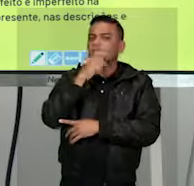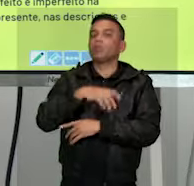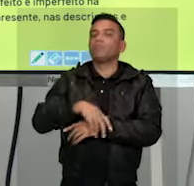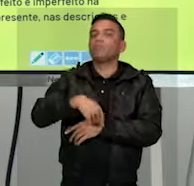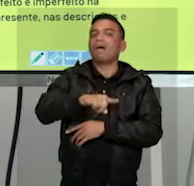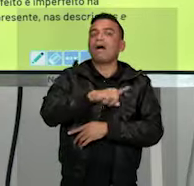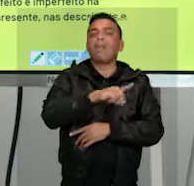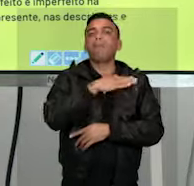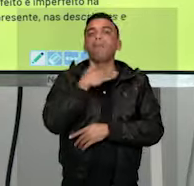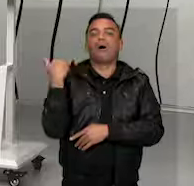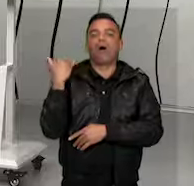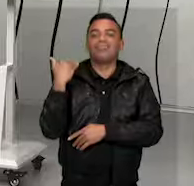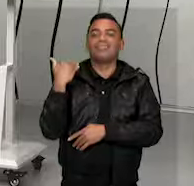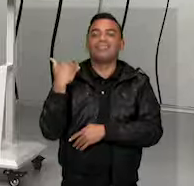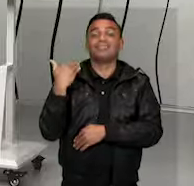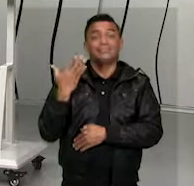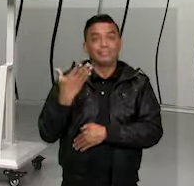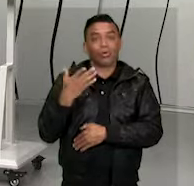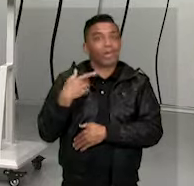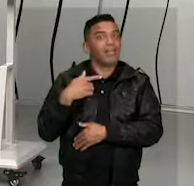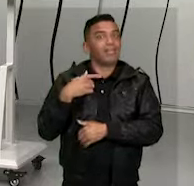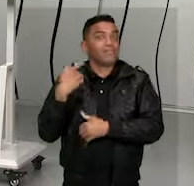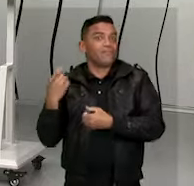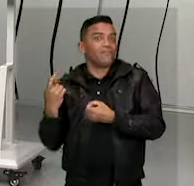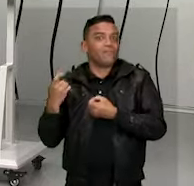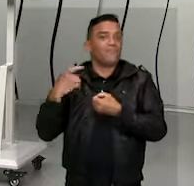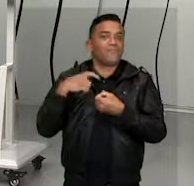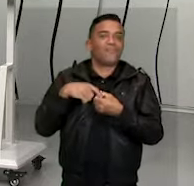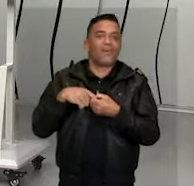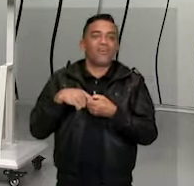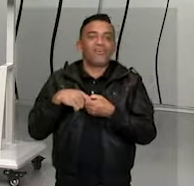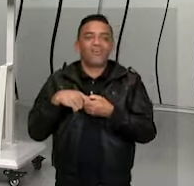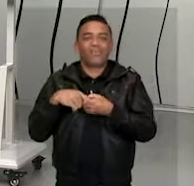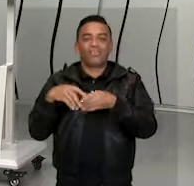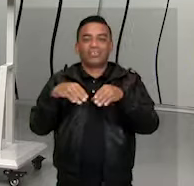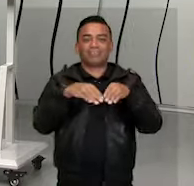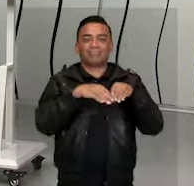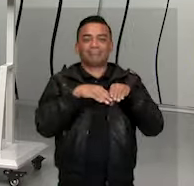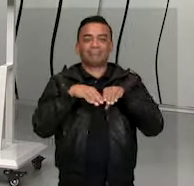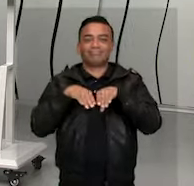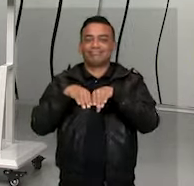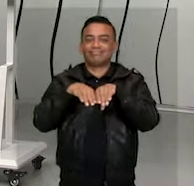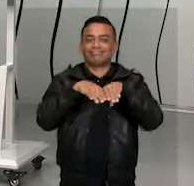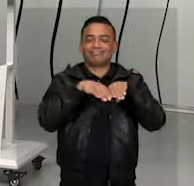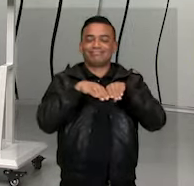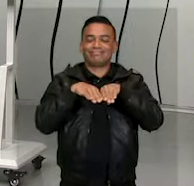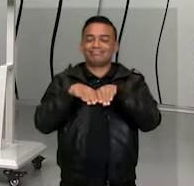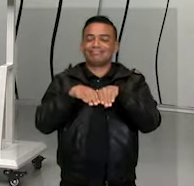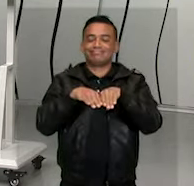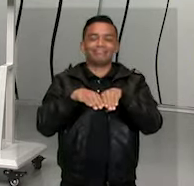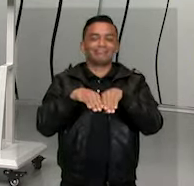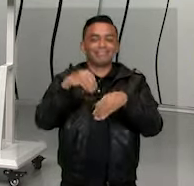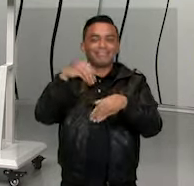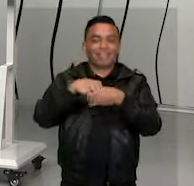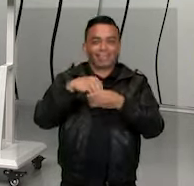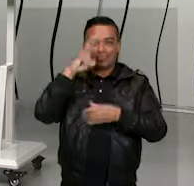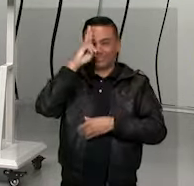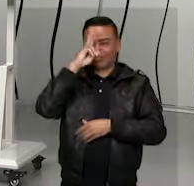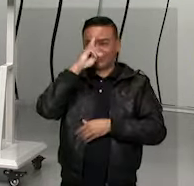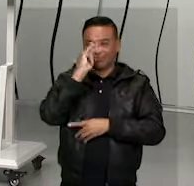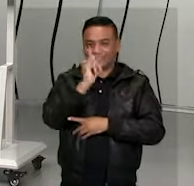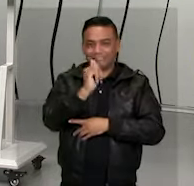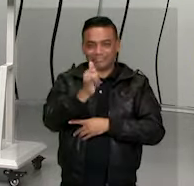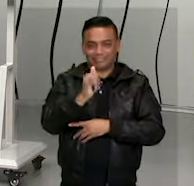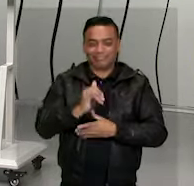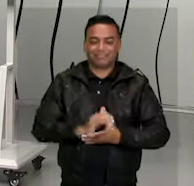forca. Ele então recupera o equilíbrio do conto, né, da